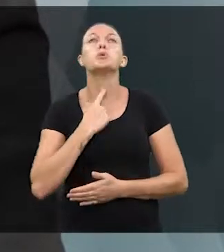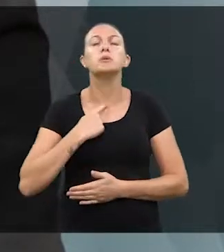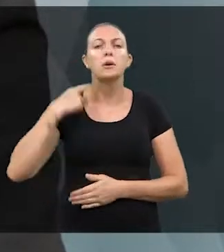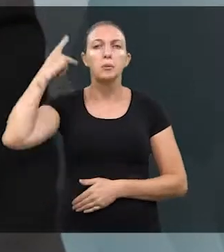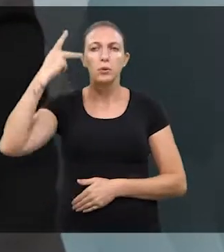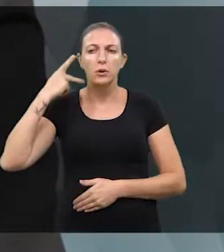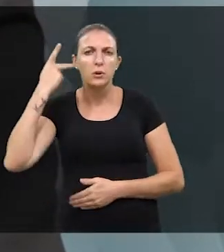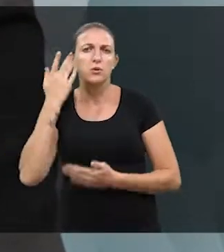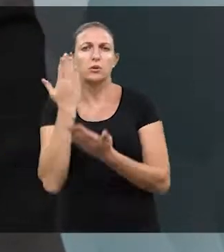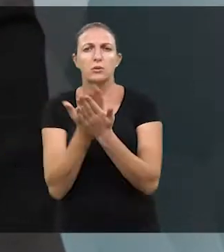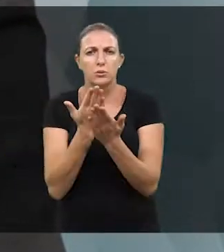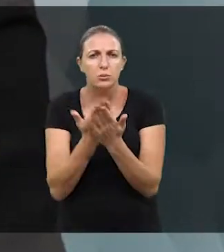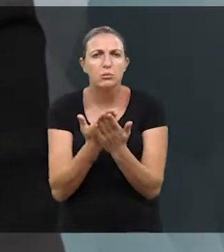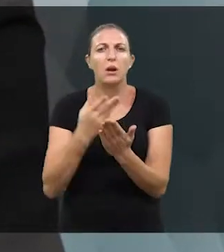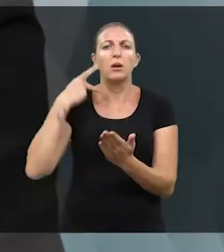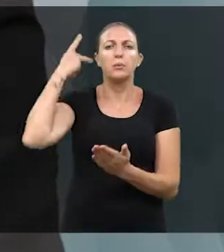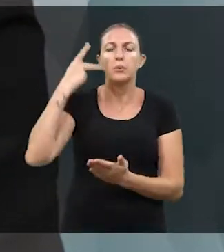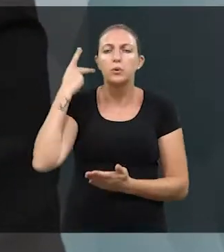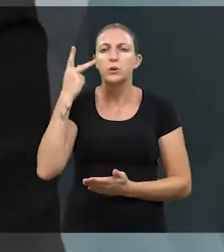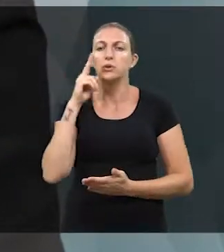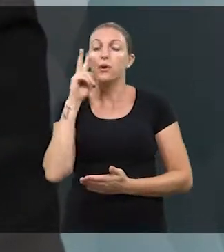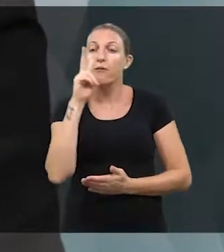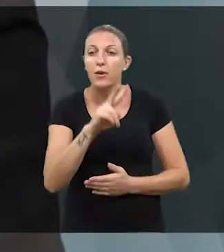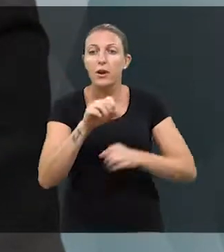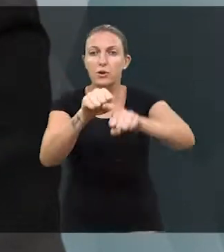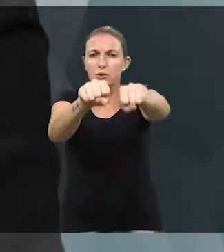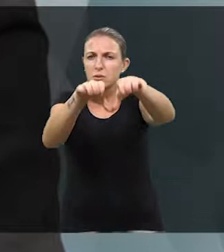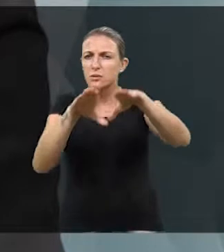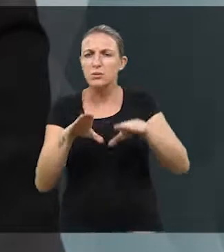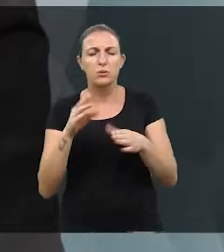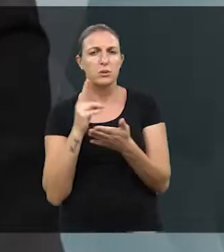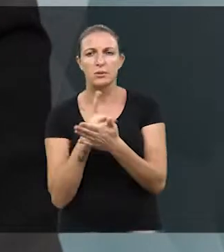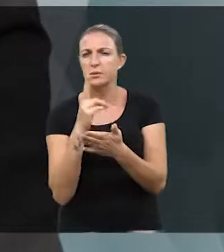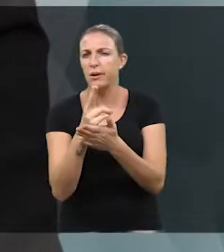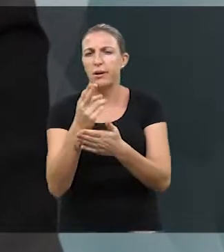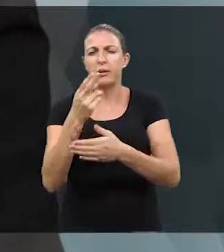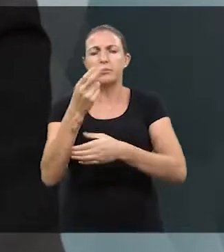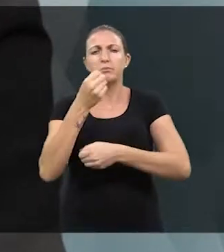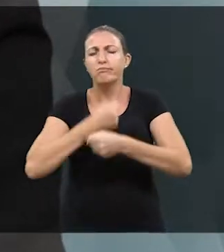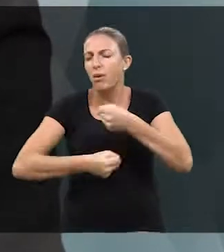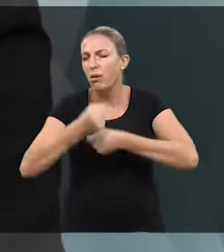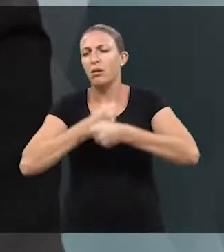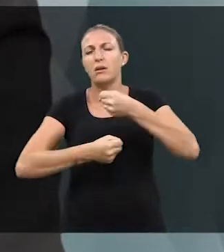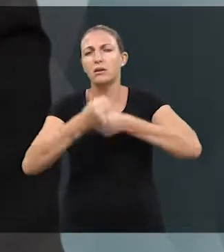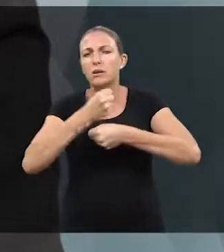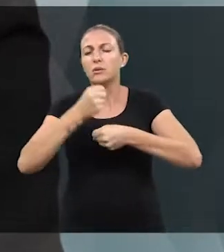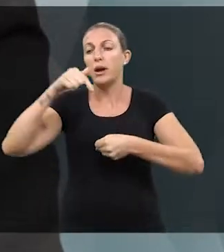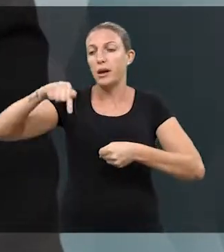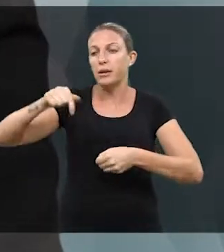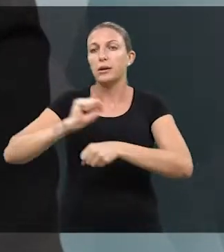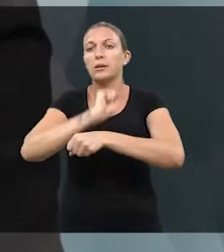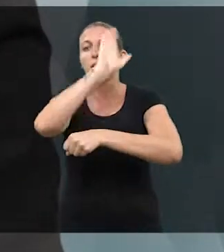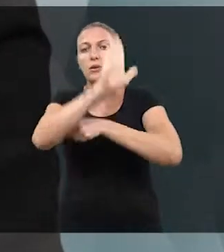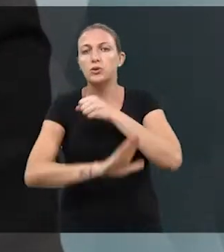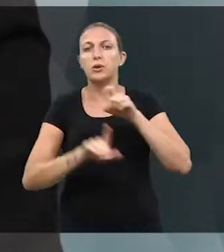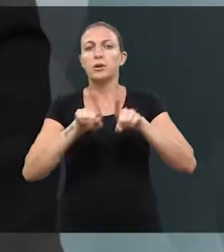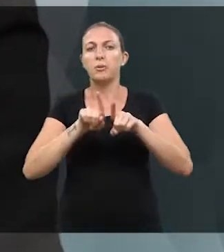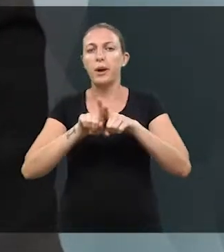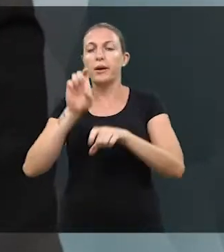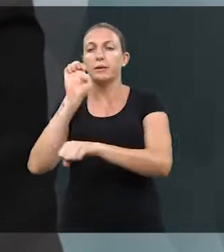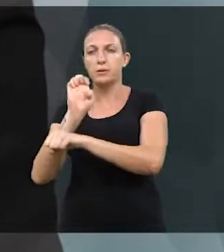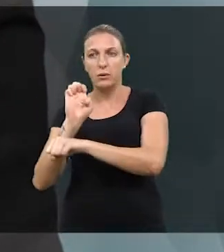política né eu acompanho as sessões nem há muitos anos há tanto aqui de erechim quanto estadual